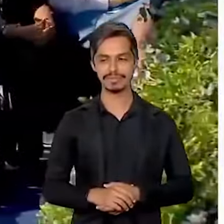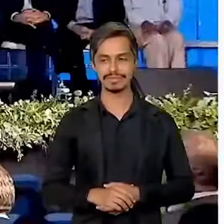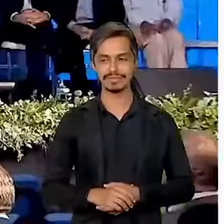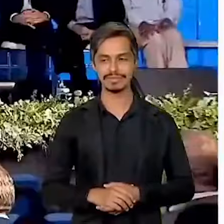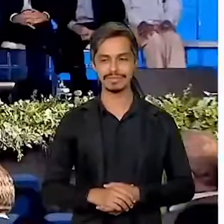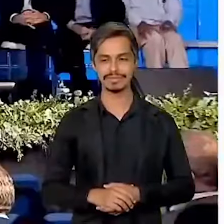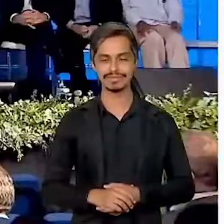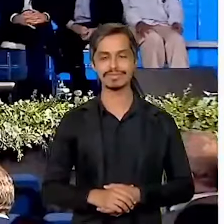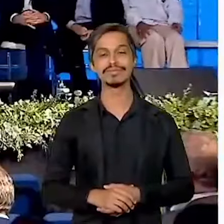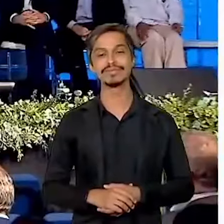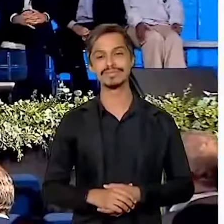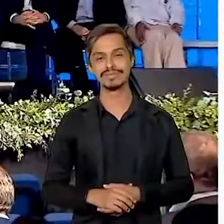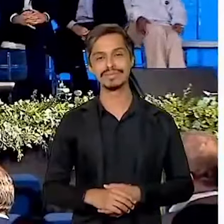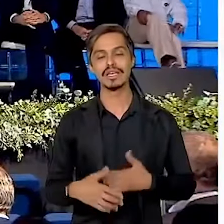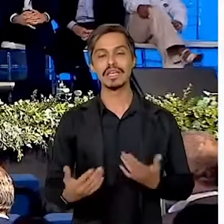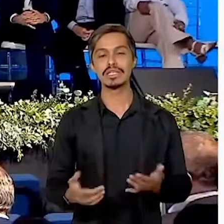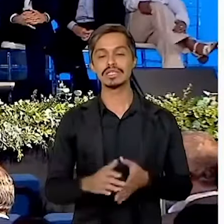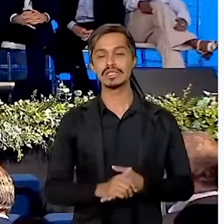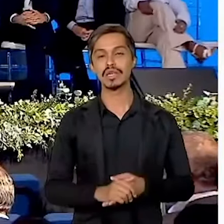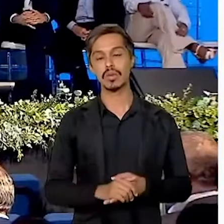Na verdade, o que eu tenho é uma causa.